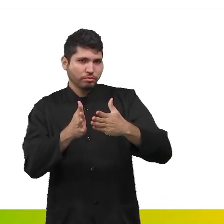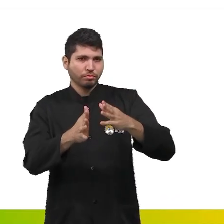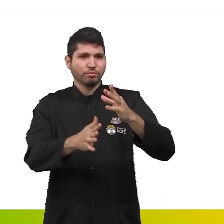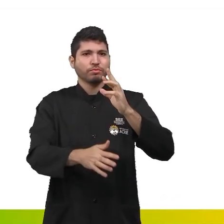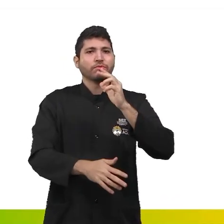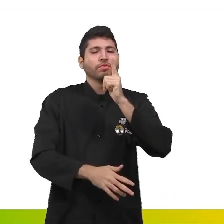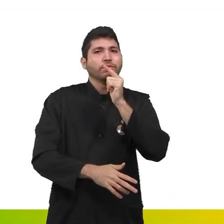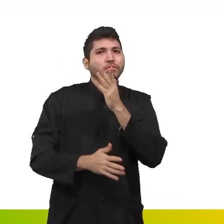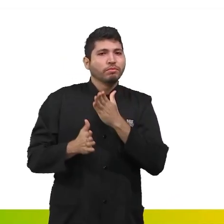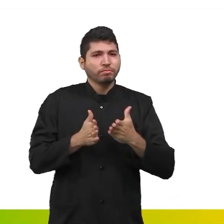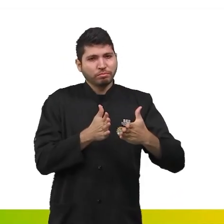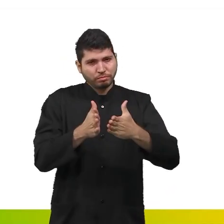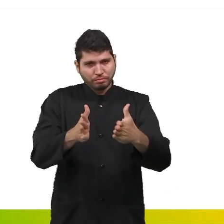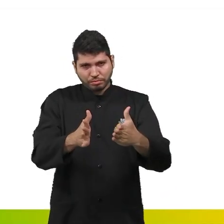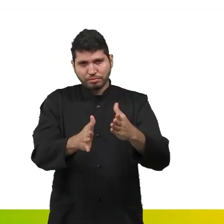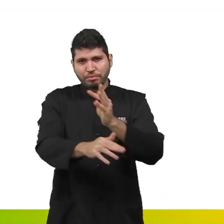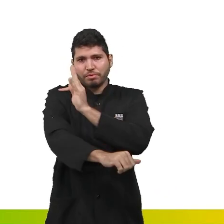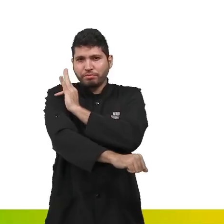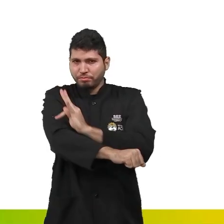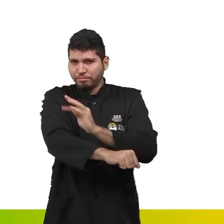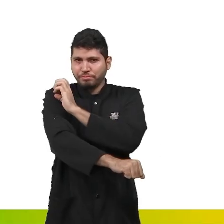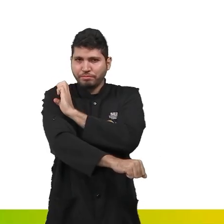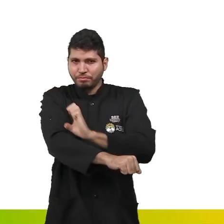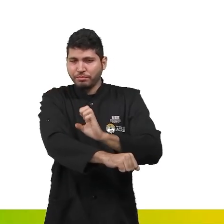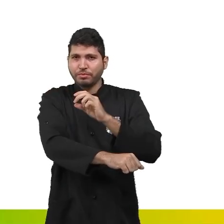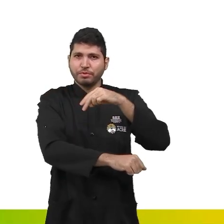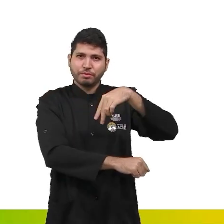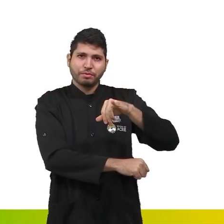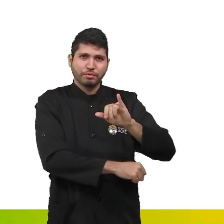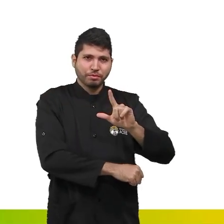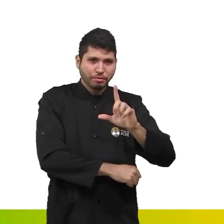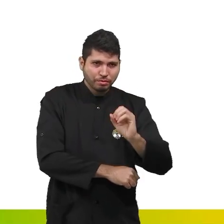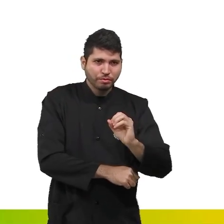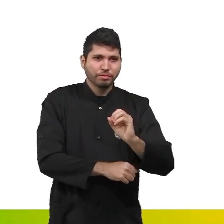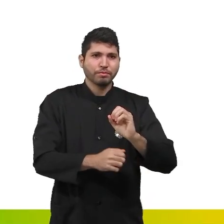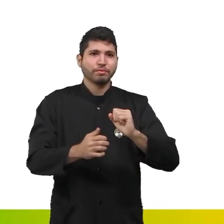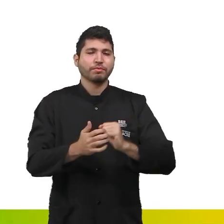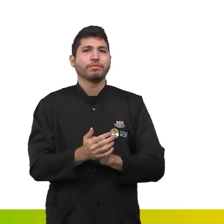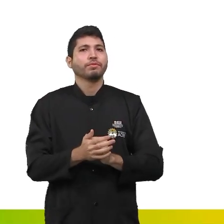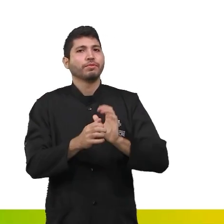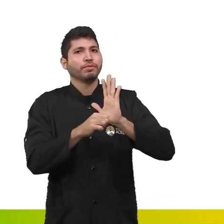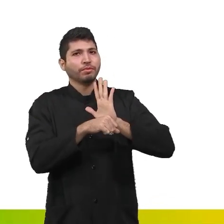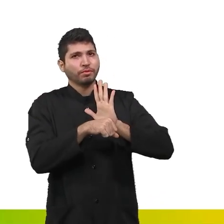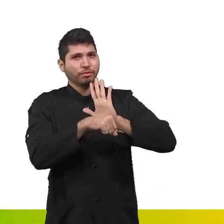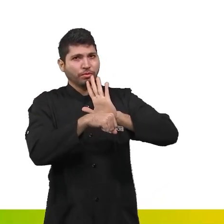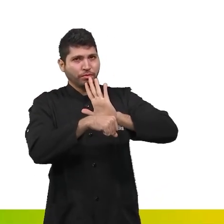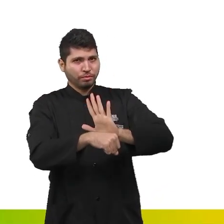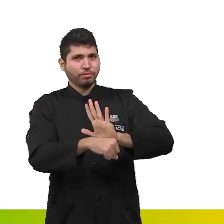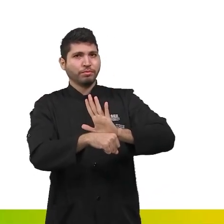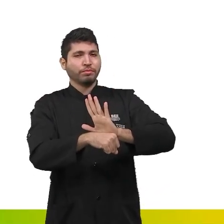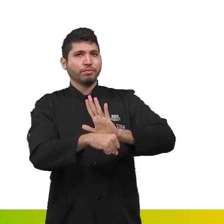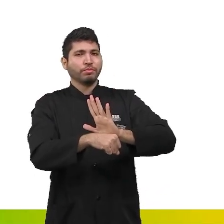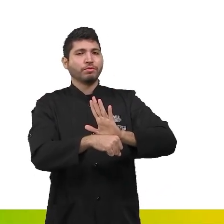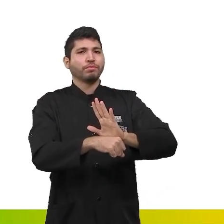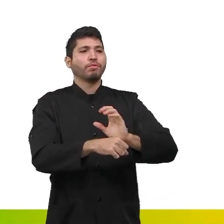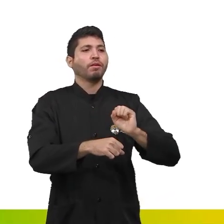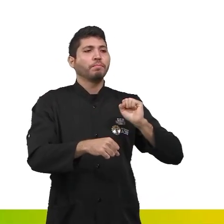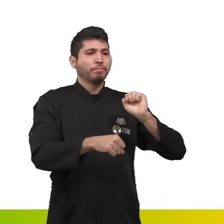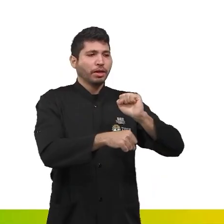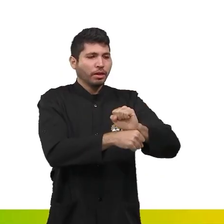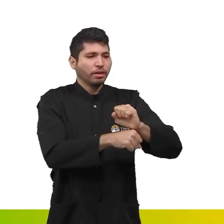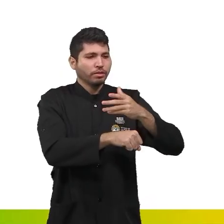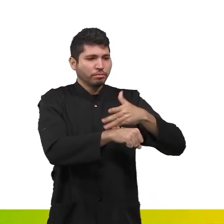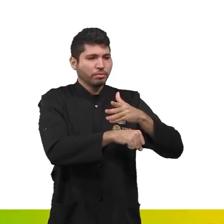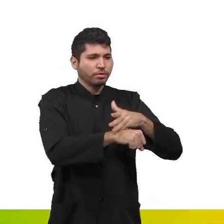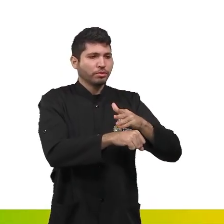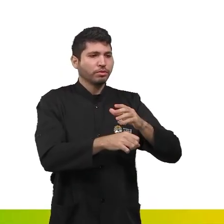presença desses férteis vales fluviais nessa região favoreceu o sedentarismo e o desenvolvimento